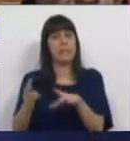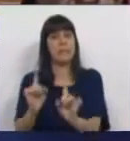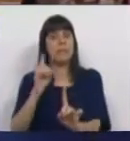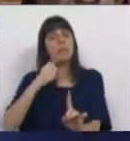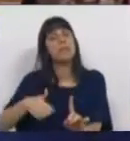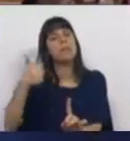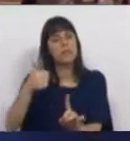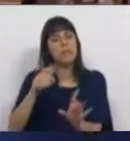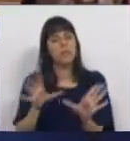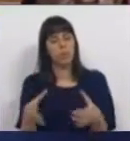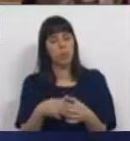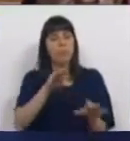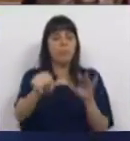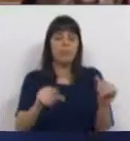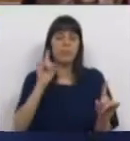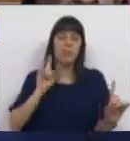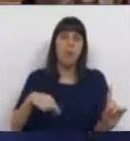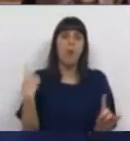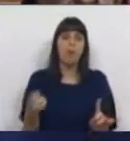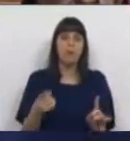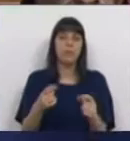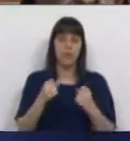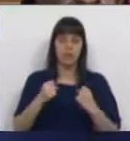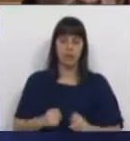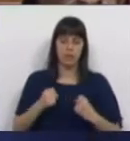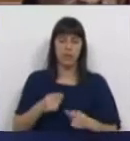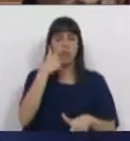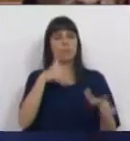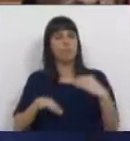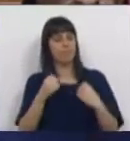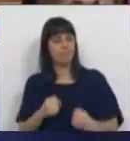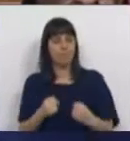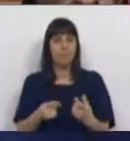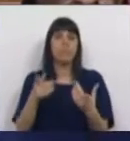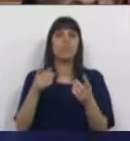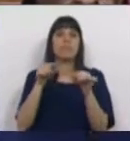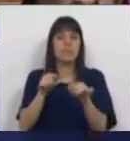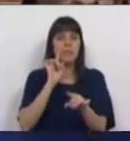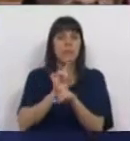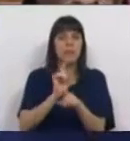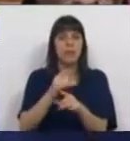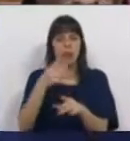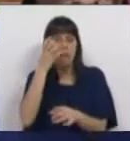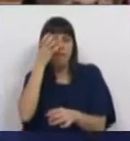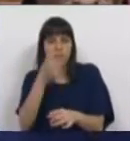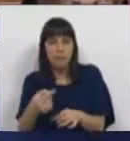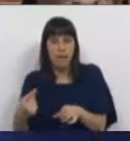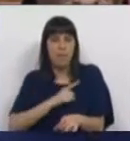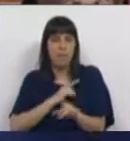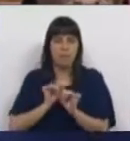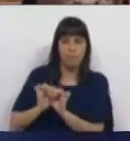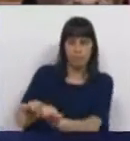essencial para as pequenas comunidades locais. A resistência dos povos à expoliação e à cobiça da